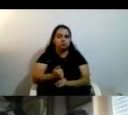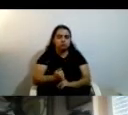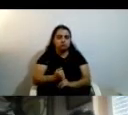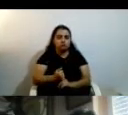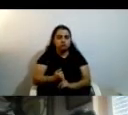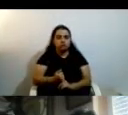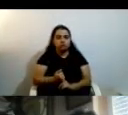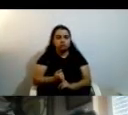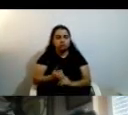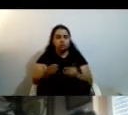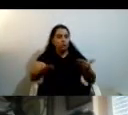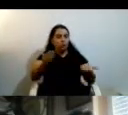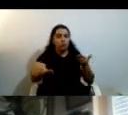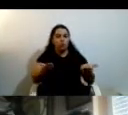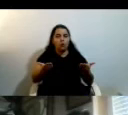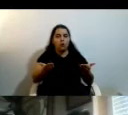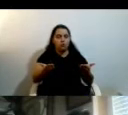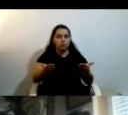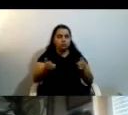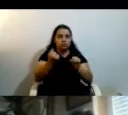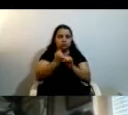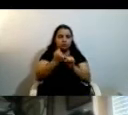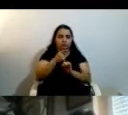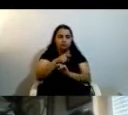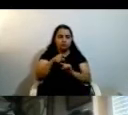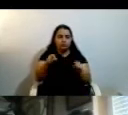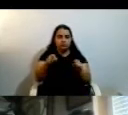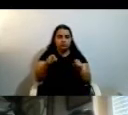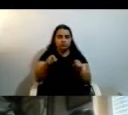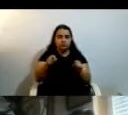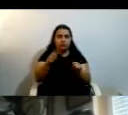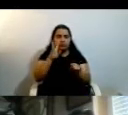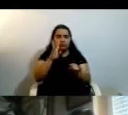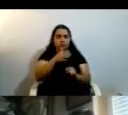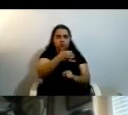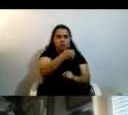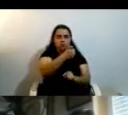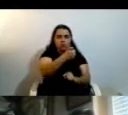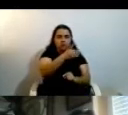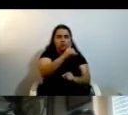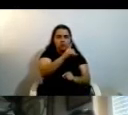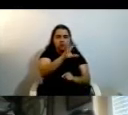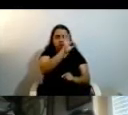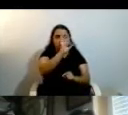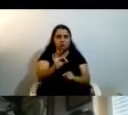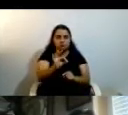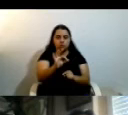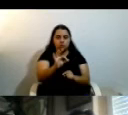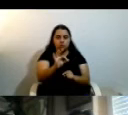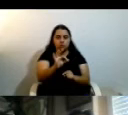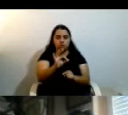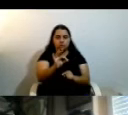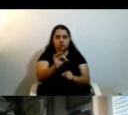aqui a situação perante o trabalho, podemos ver que 56% de pessoas não possuem atividade